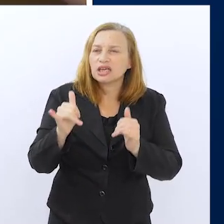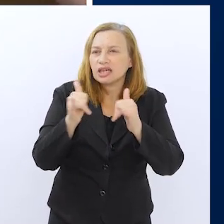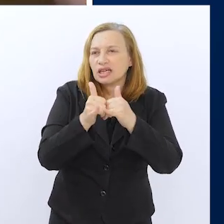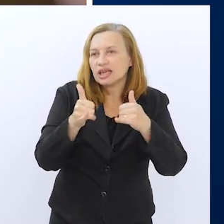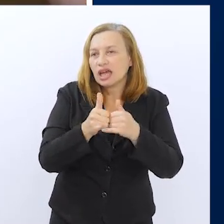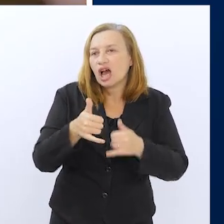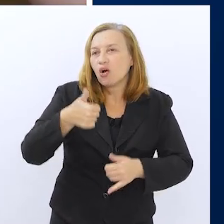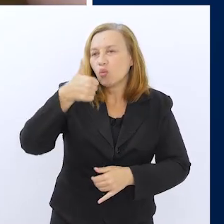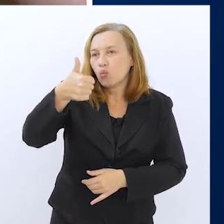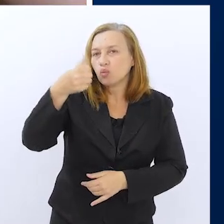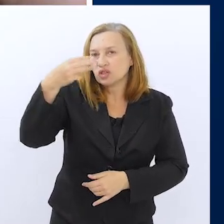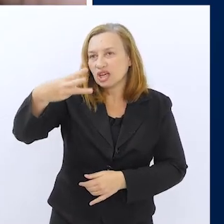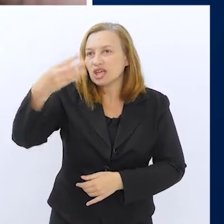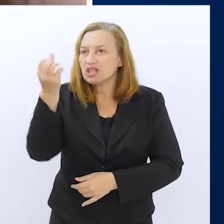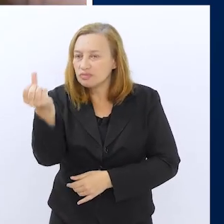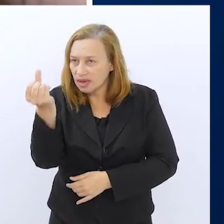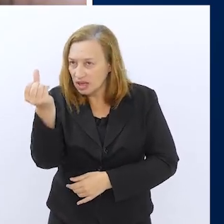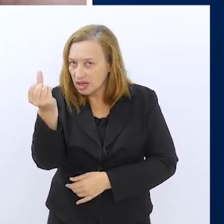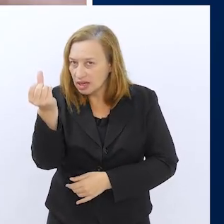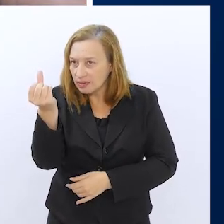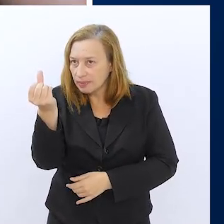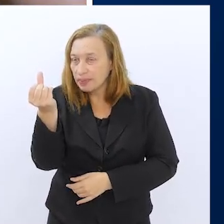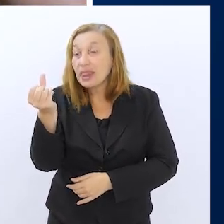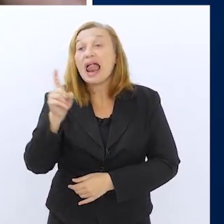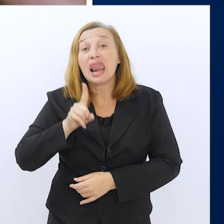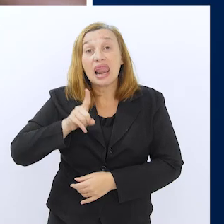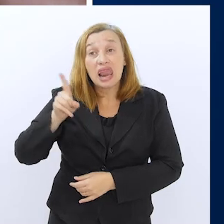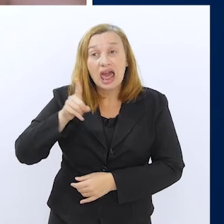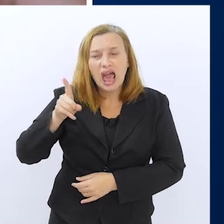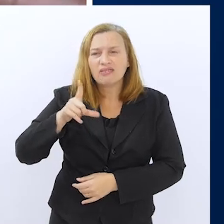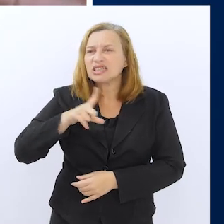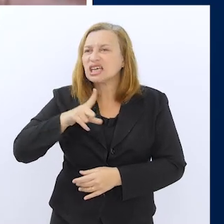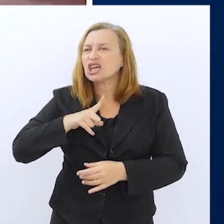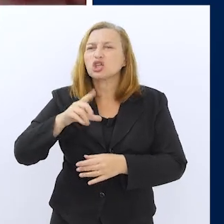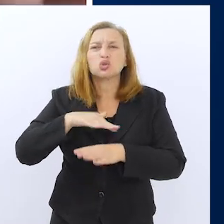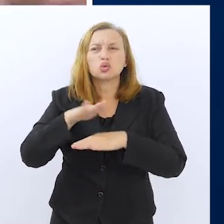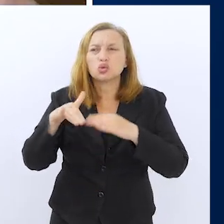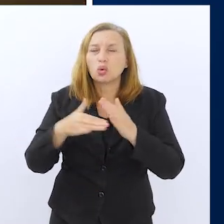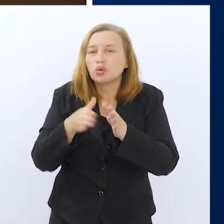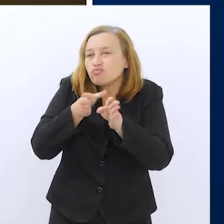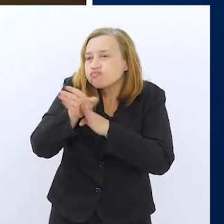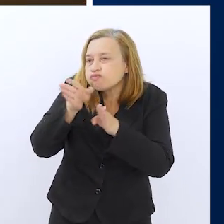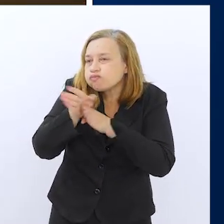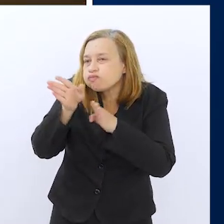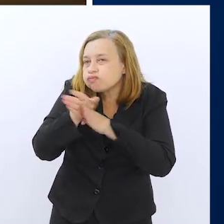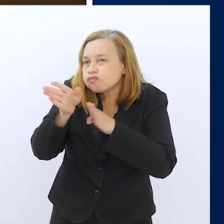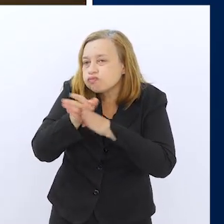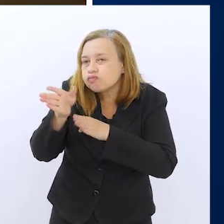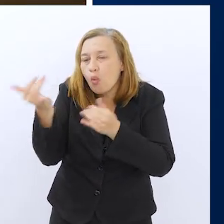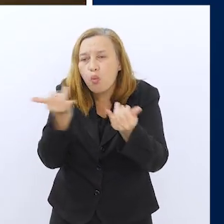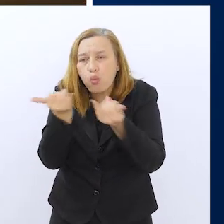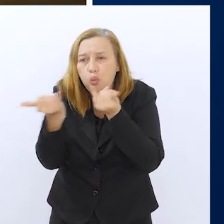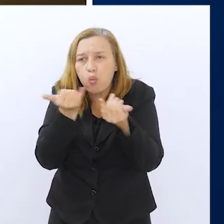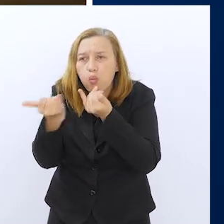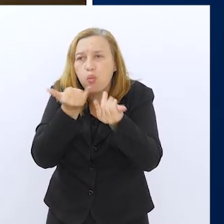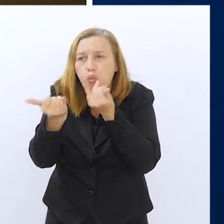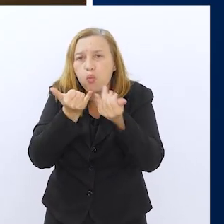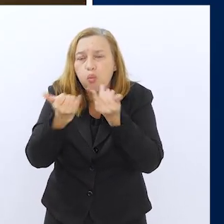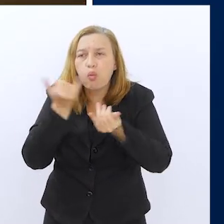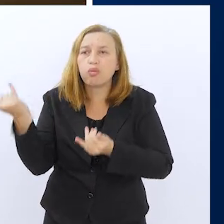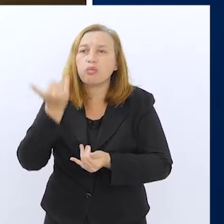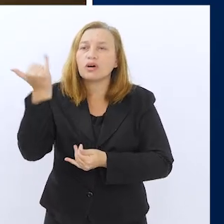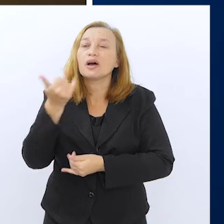você pode ligar para 136, 136. Lá vai ter todas as orientações